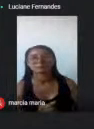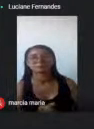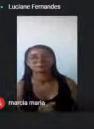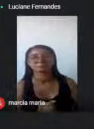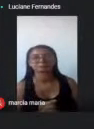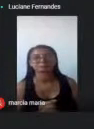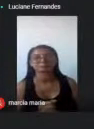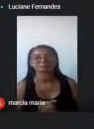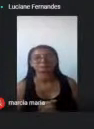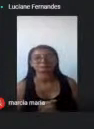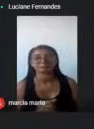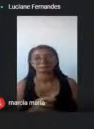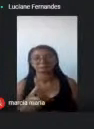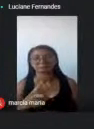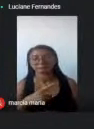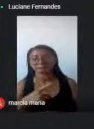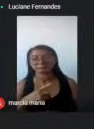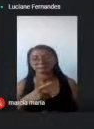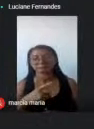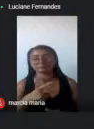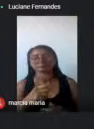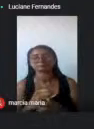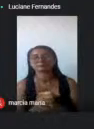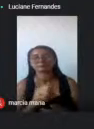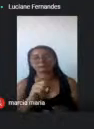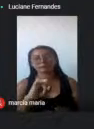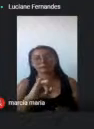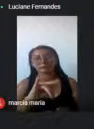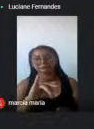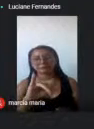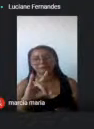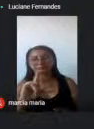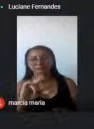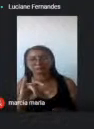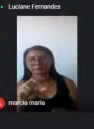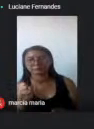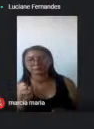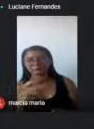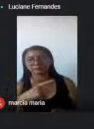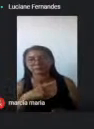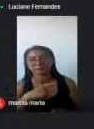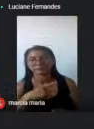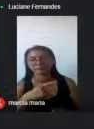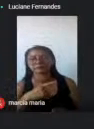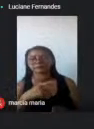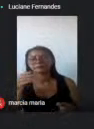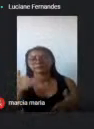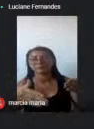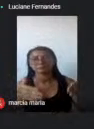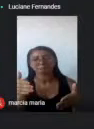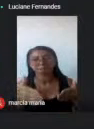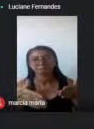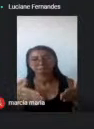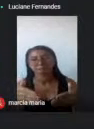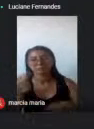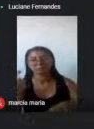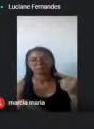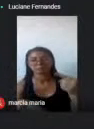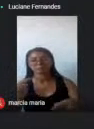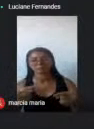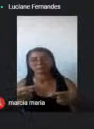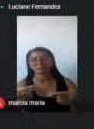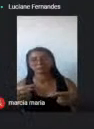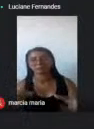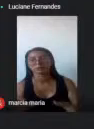sai um pouco da sífilis adquirida e vai para o acesso, para a política de enfrentamento à sífilis junto às gestantes, o